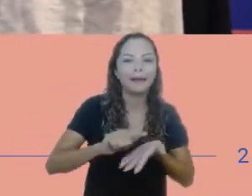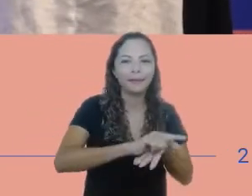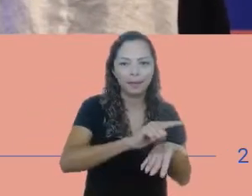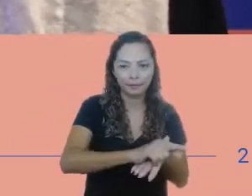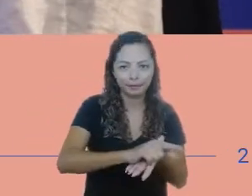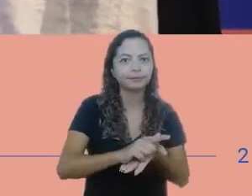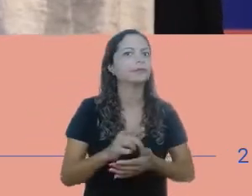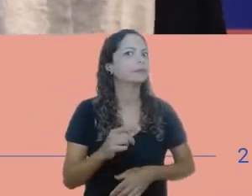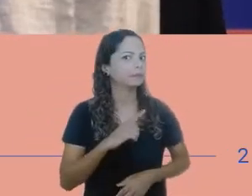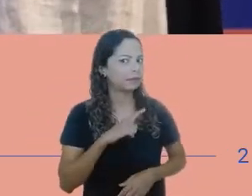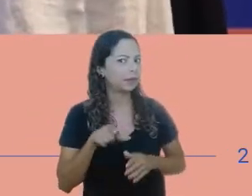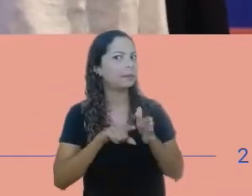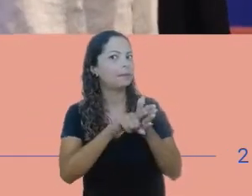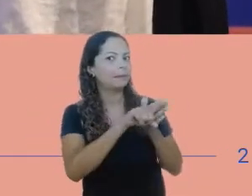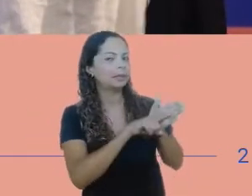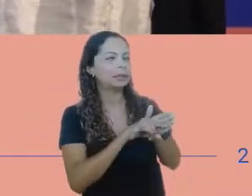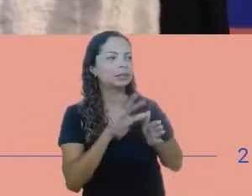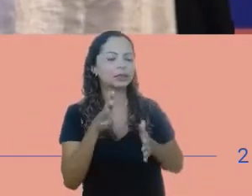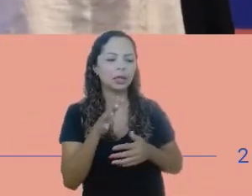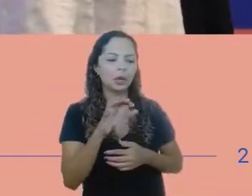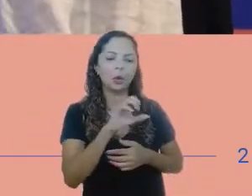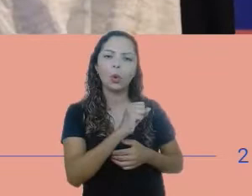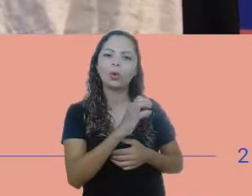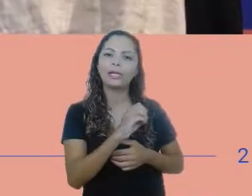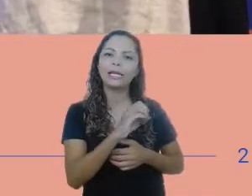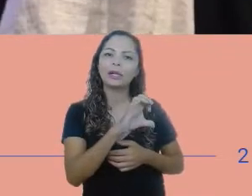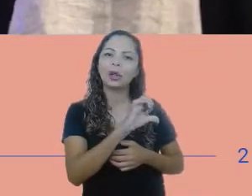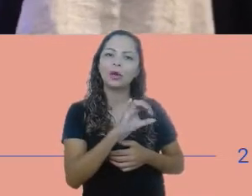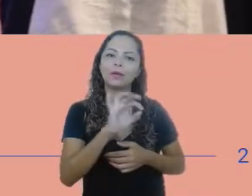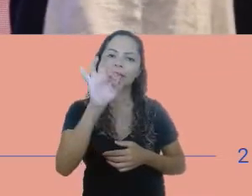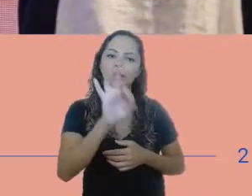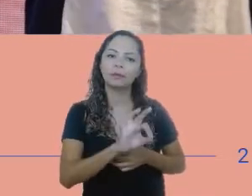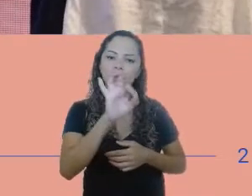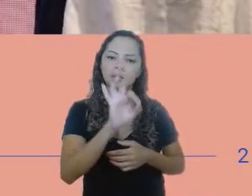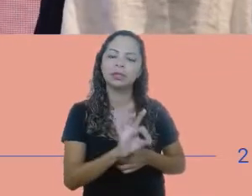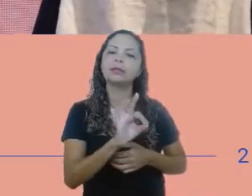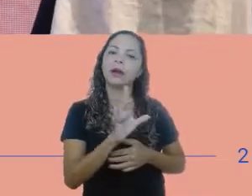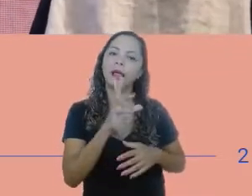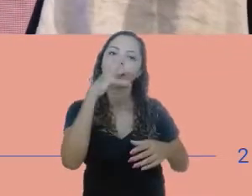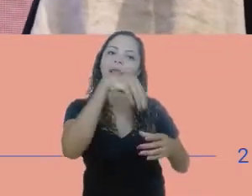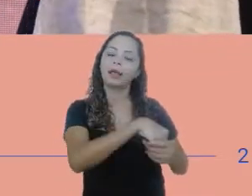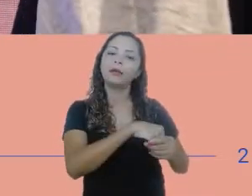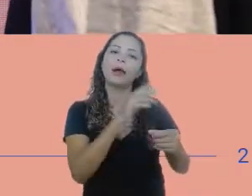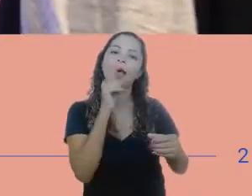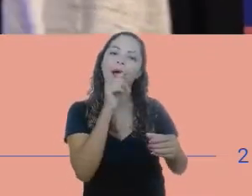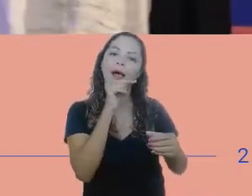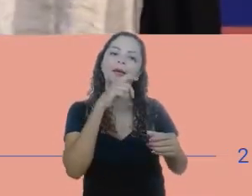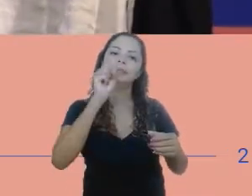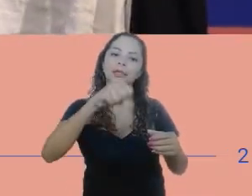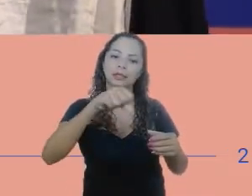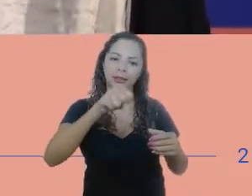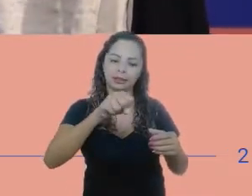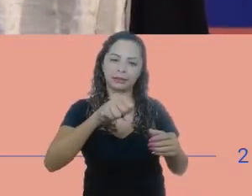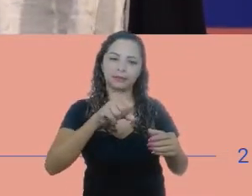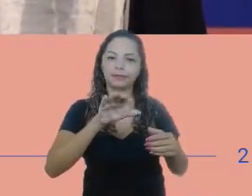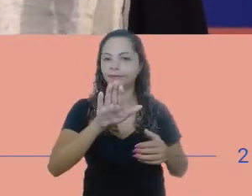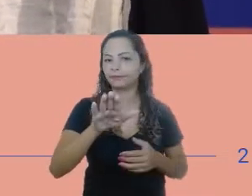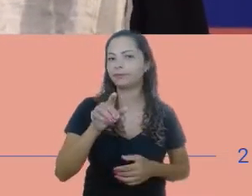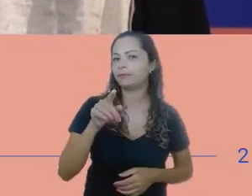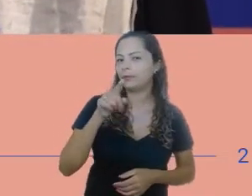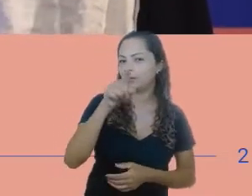quase 80 90 porcento é basicamente água então eles criaram um modelo onde você compra só o